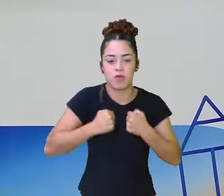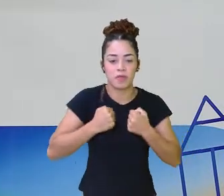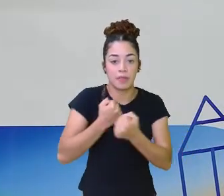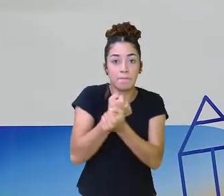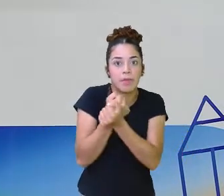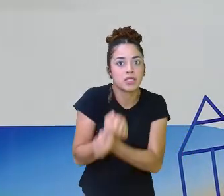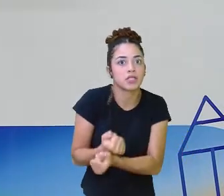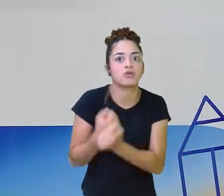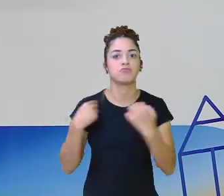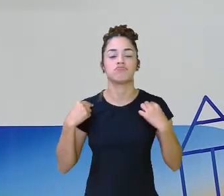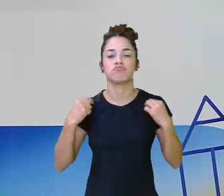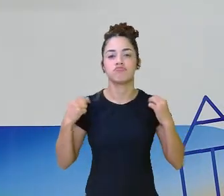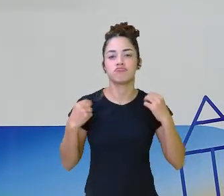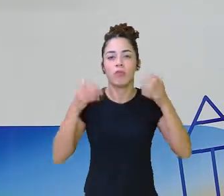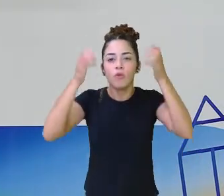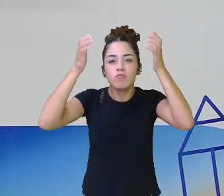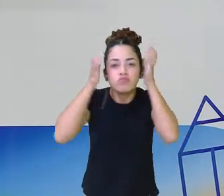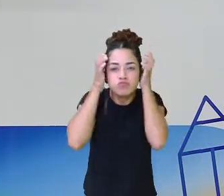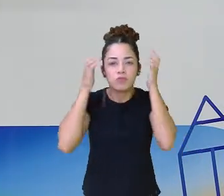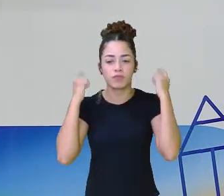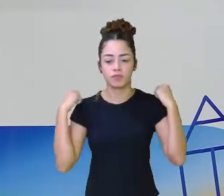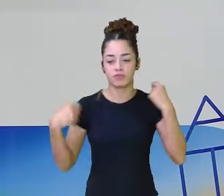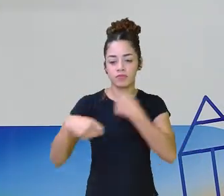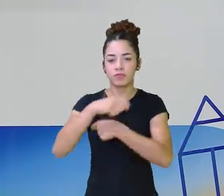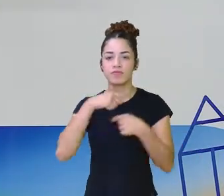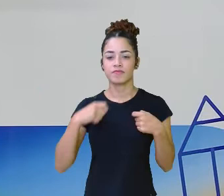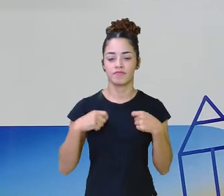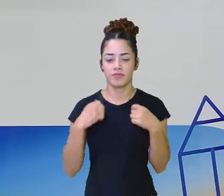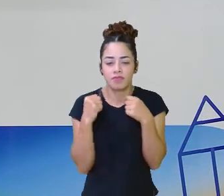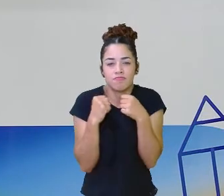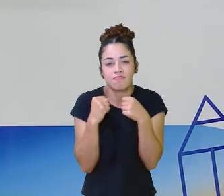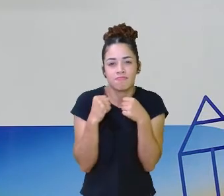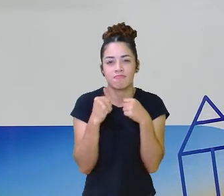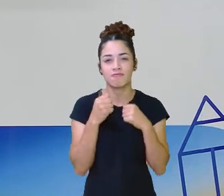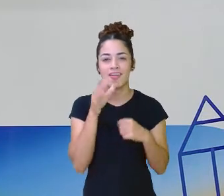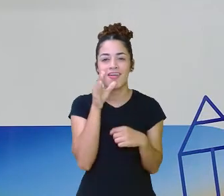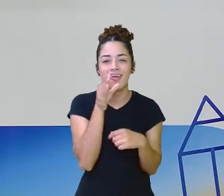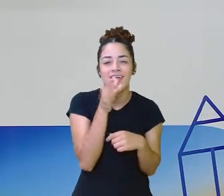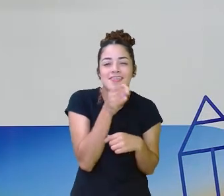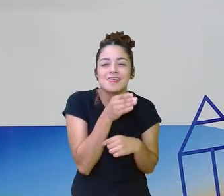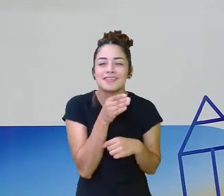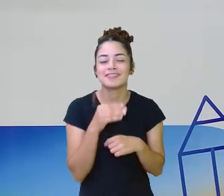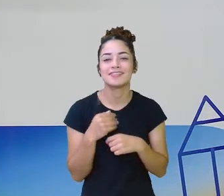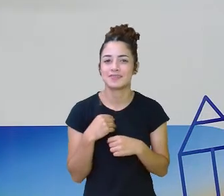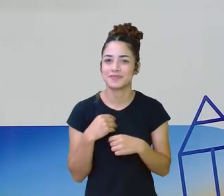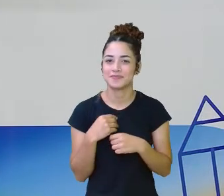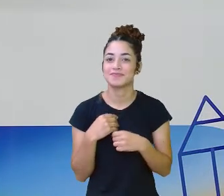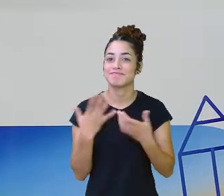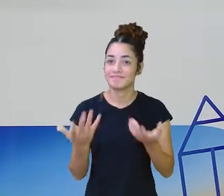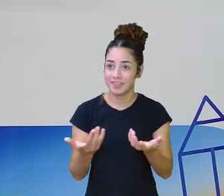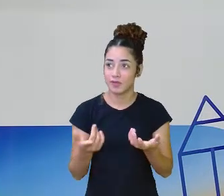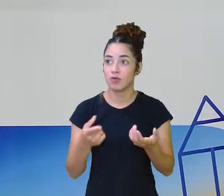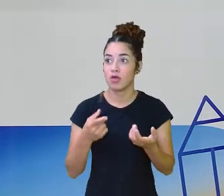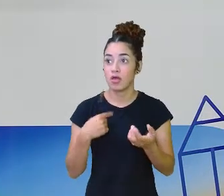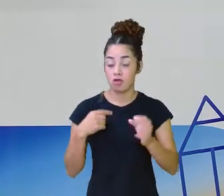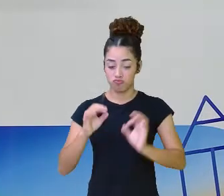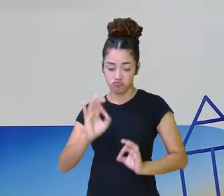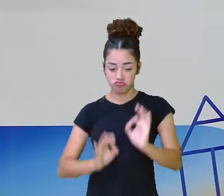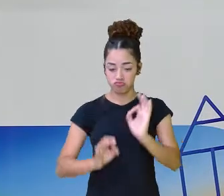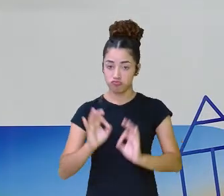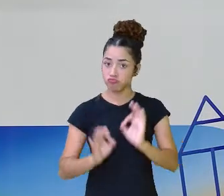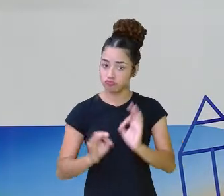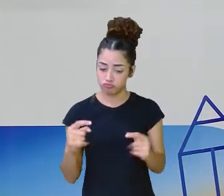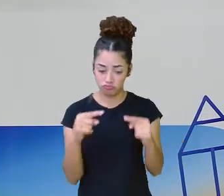um casaco, um gorro, uma luva, um cachecol, para ficar todo esquentadinho. Então, é assim que a gente faz, tá certo? É assim que a gente se